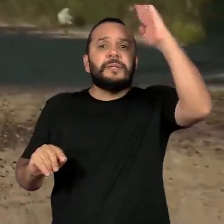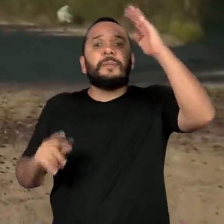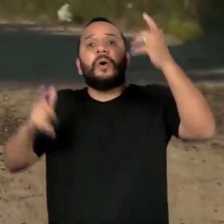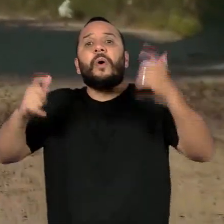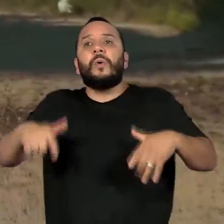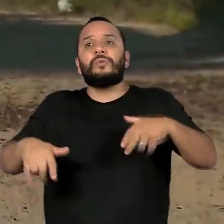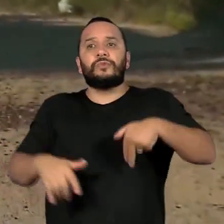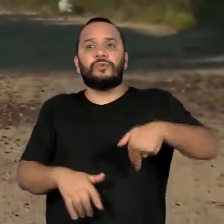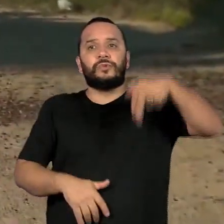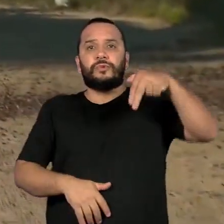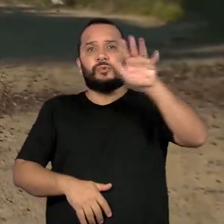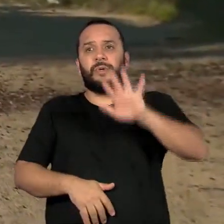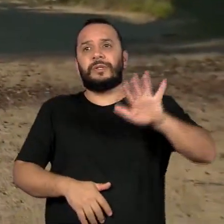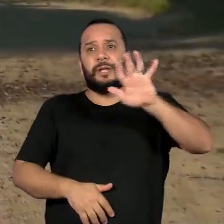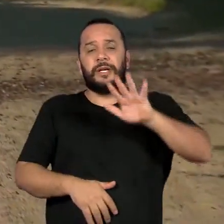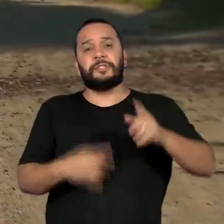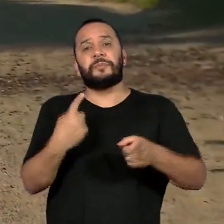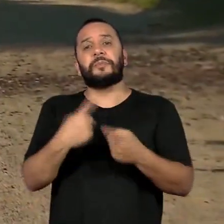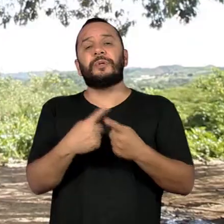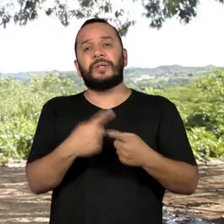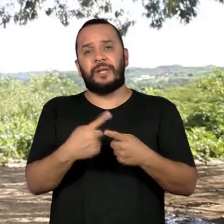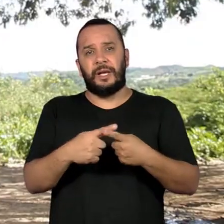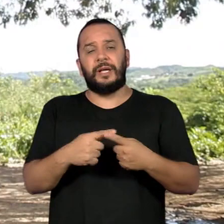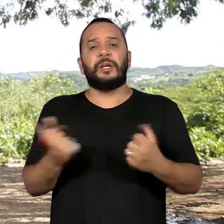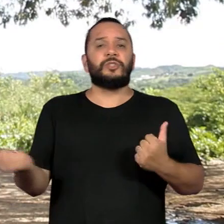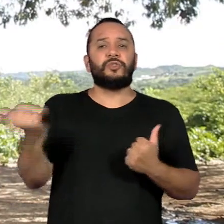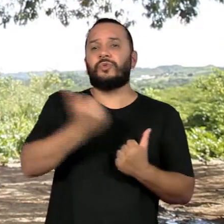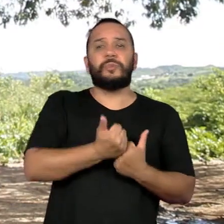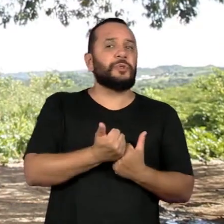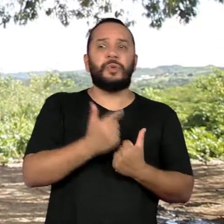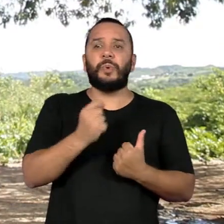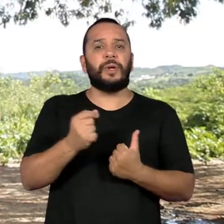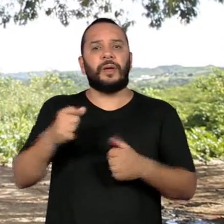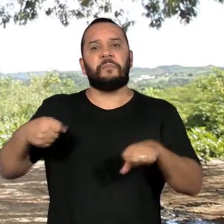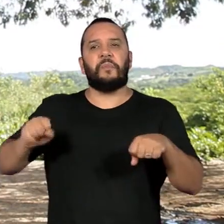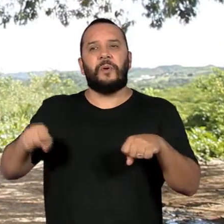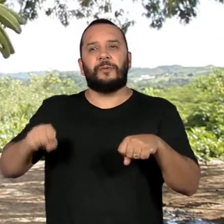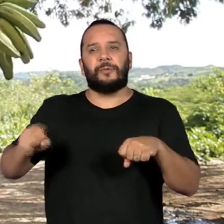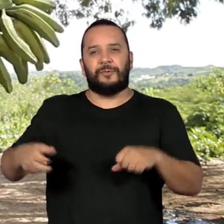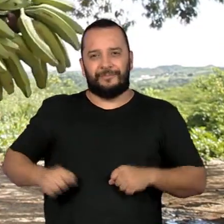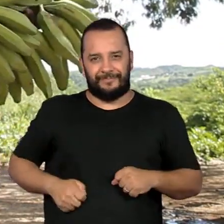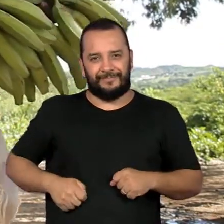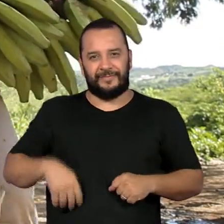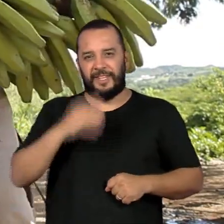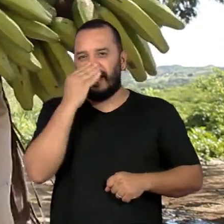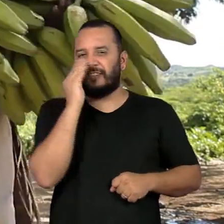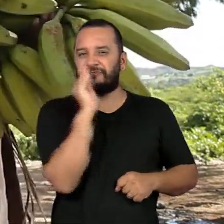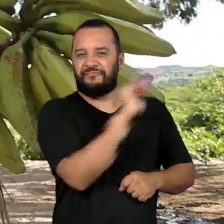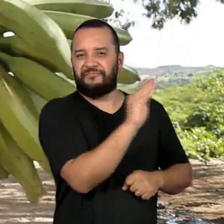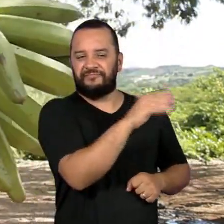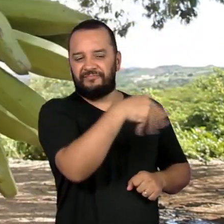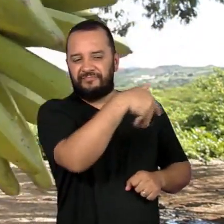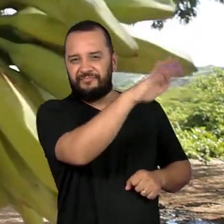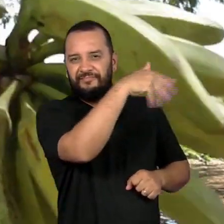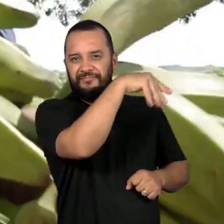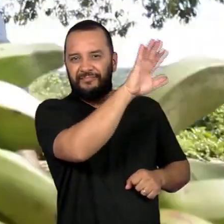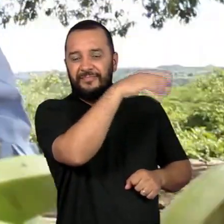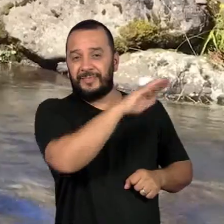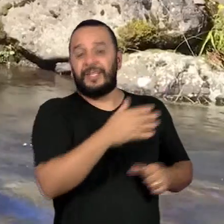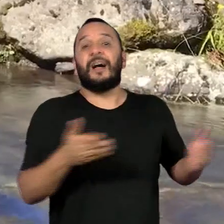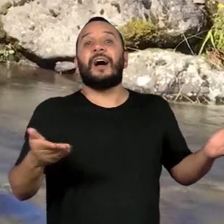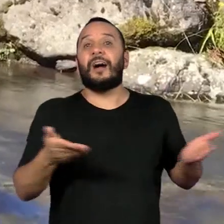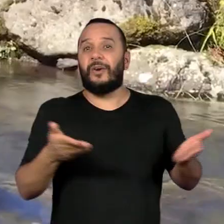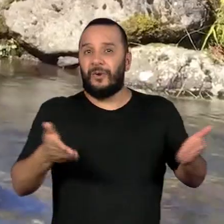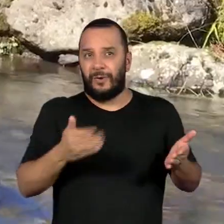Brasil. Substituído pela moto nos trabalhos do campo. Abandonados pelos donos, grupos do